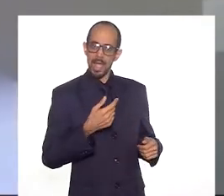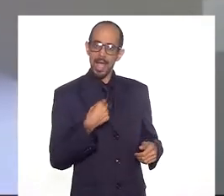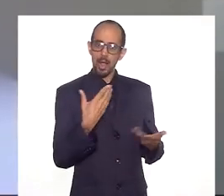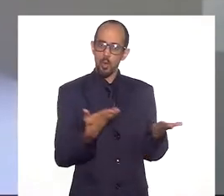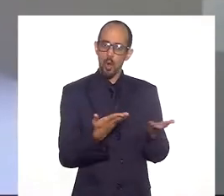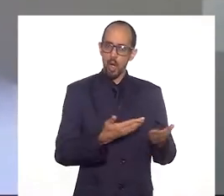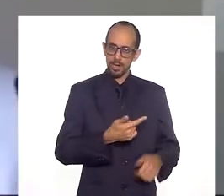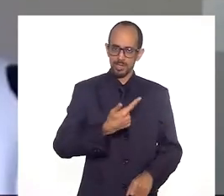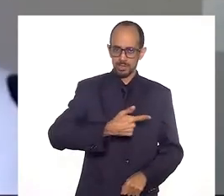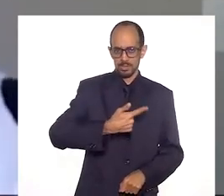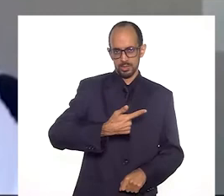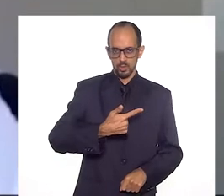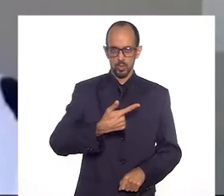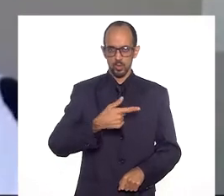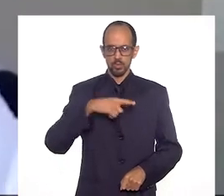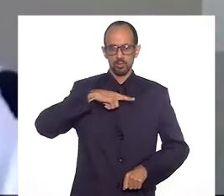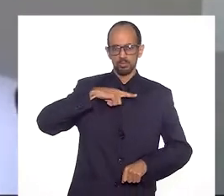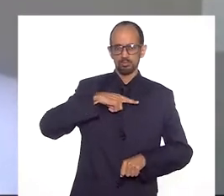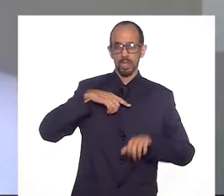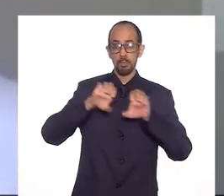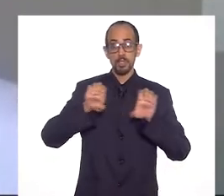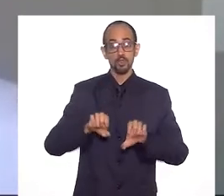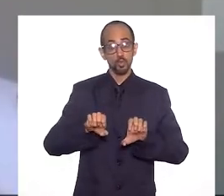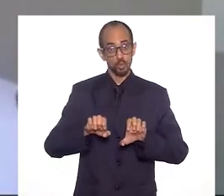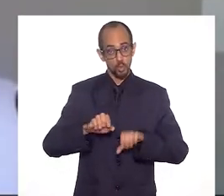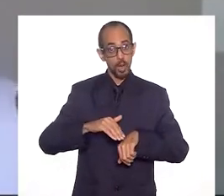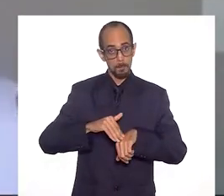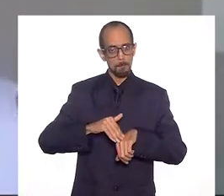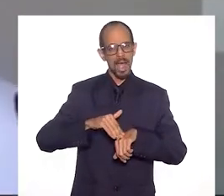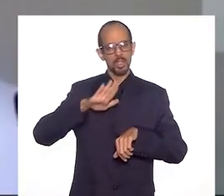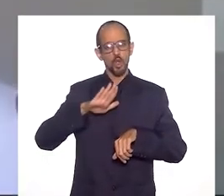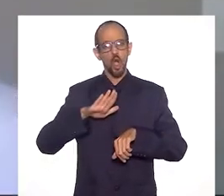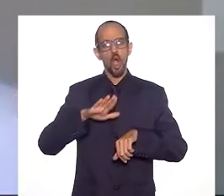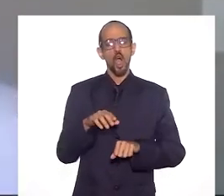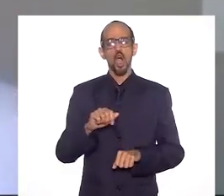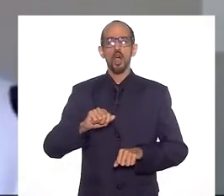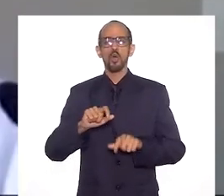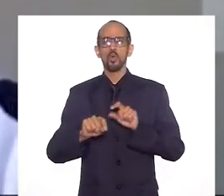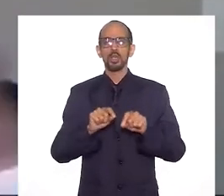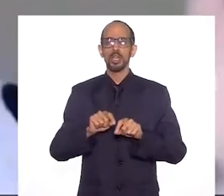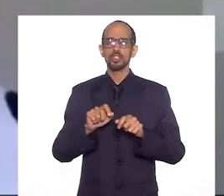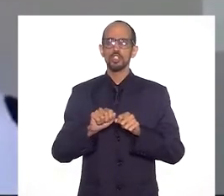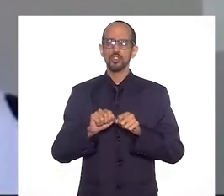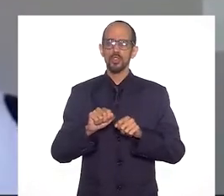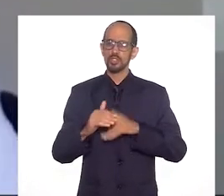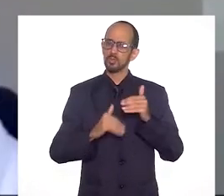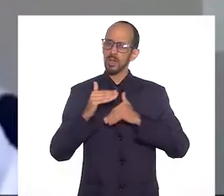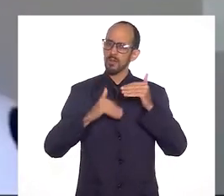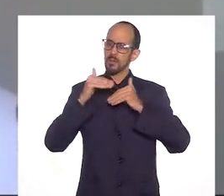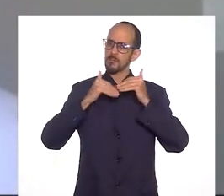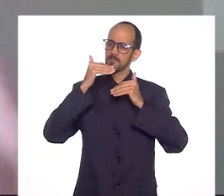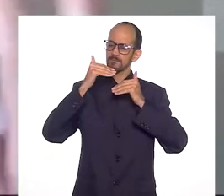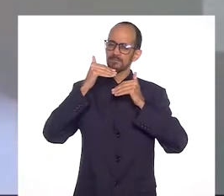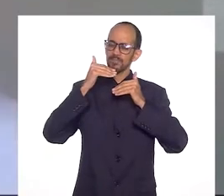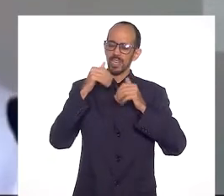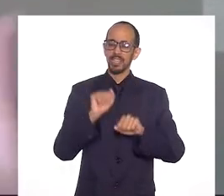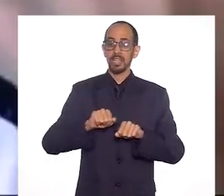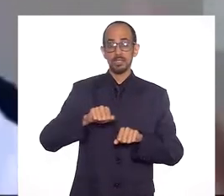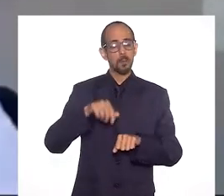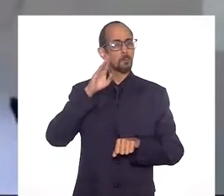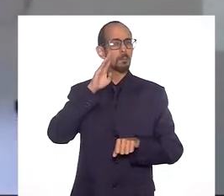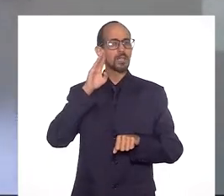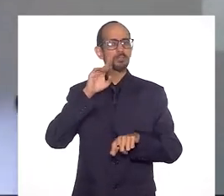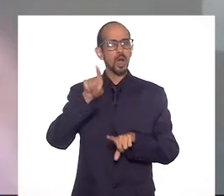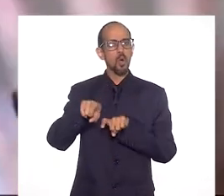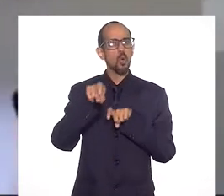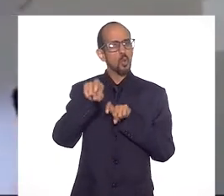segunda edição está super robusta. A gente fez uma análise dos principais avanços no campo, então, olhando para